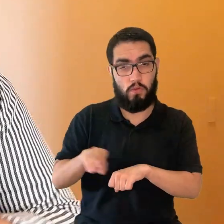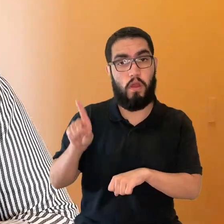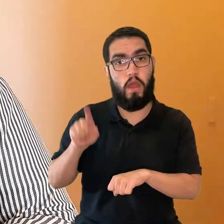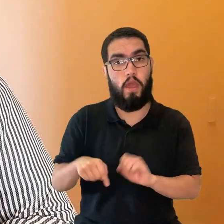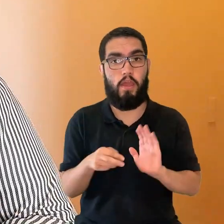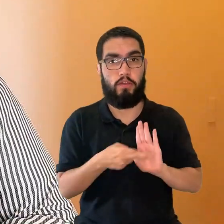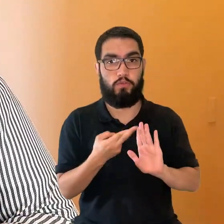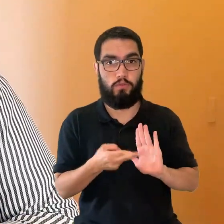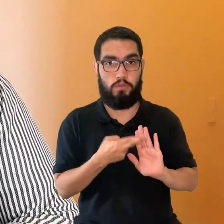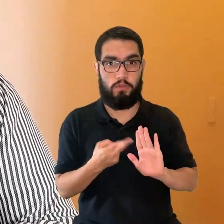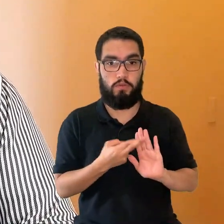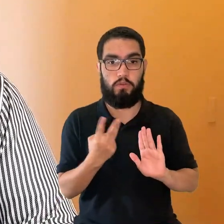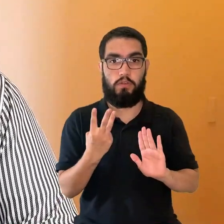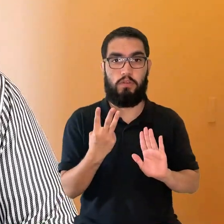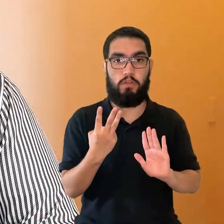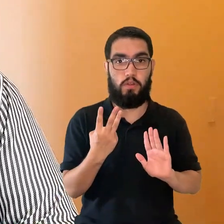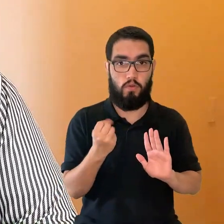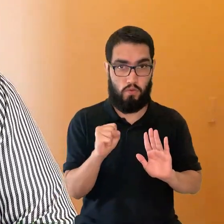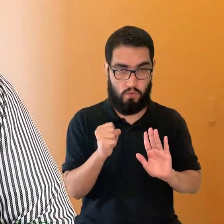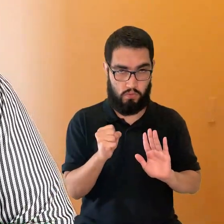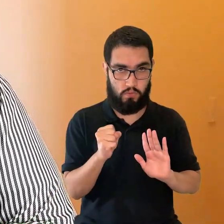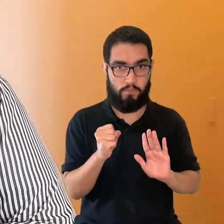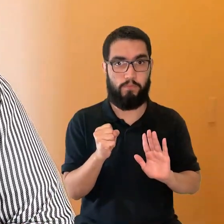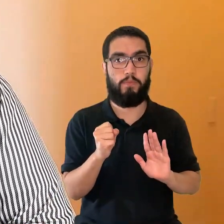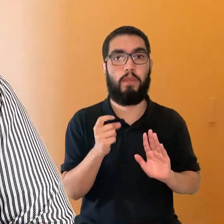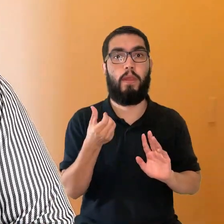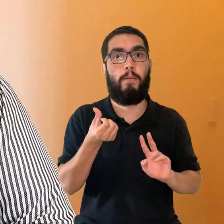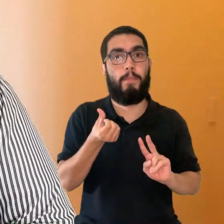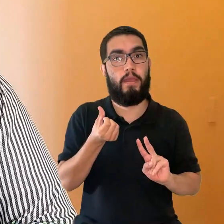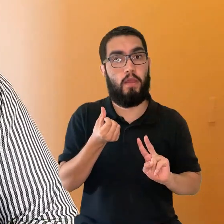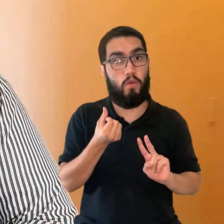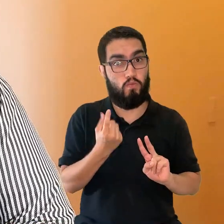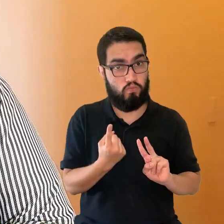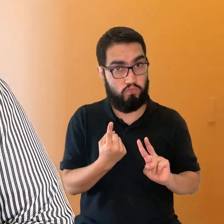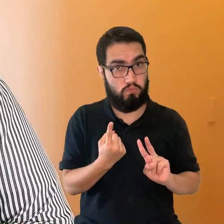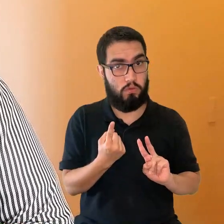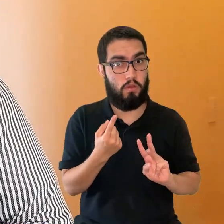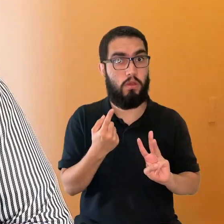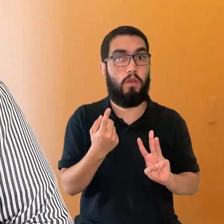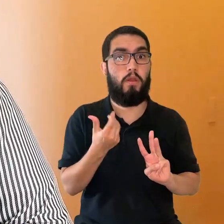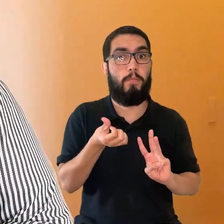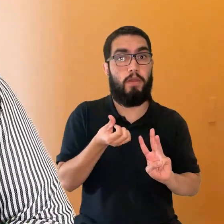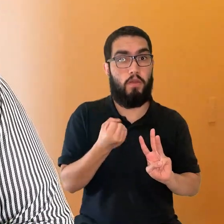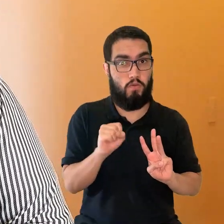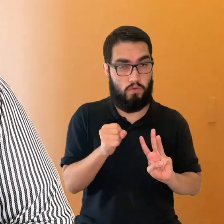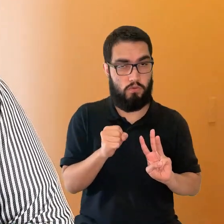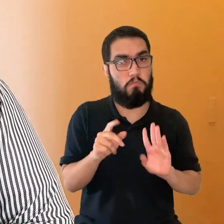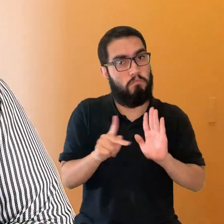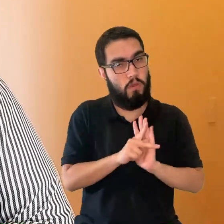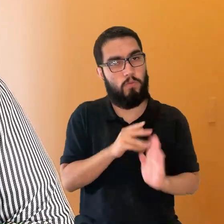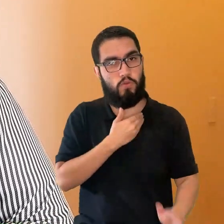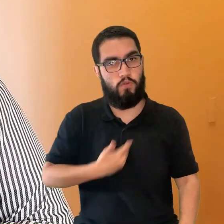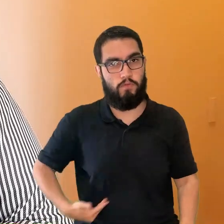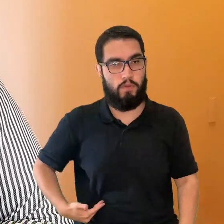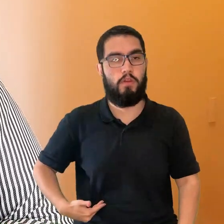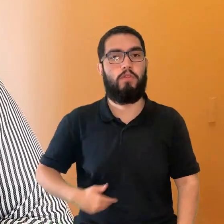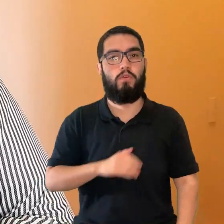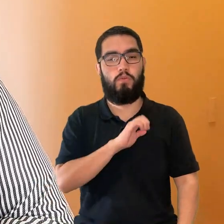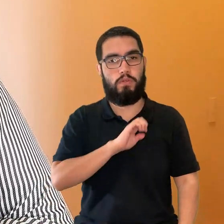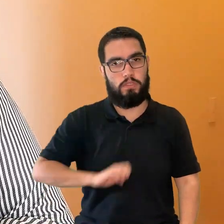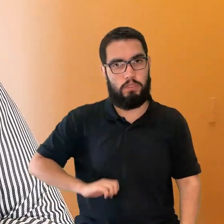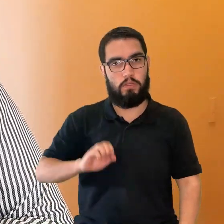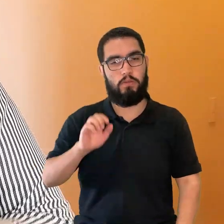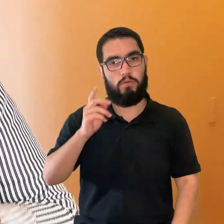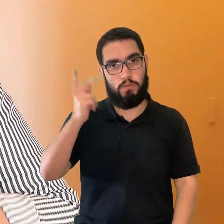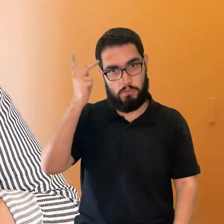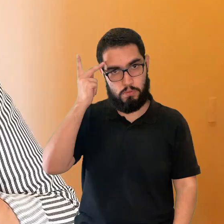resolução 38, 61 e 68 da Secretaria Estadual de Educação do Governo do Estado de São Paulo.